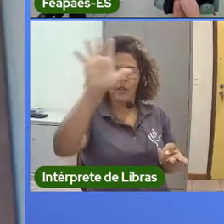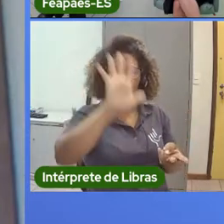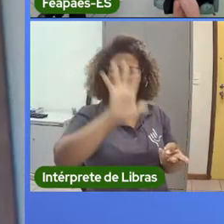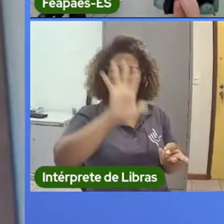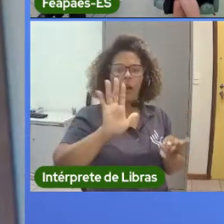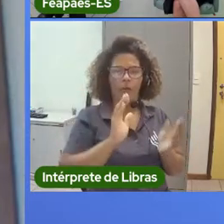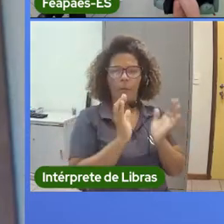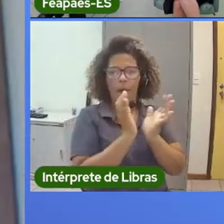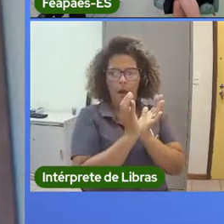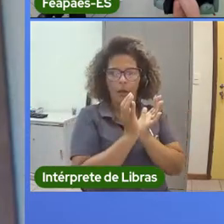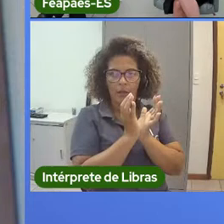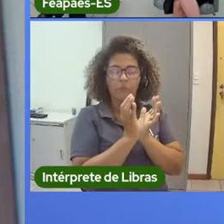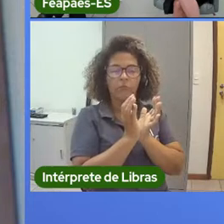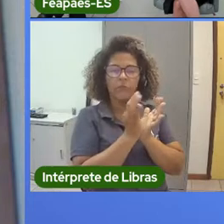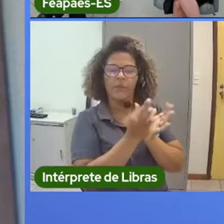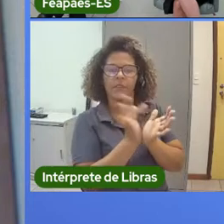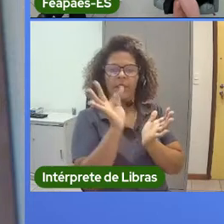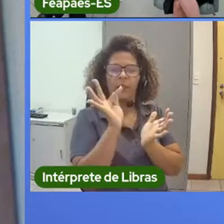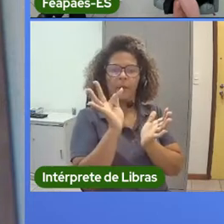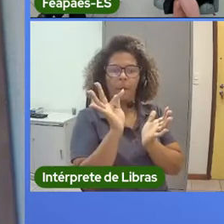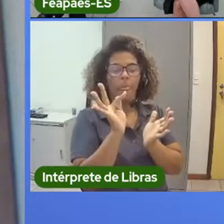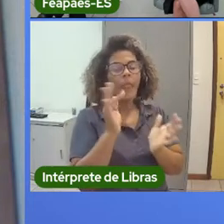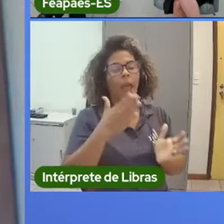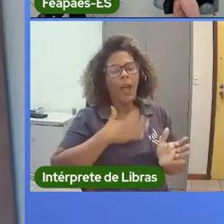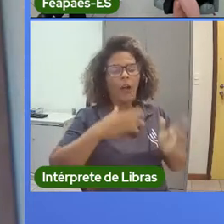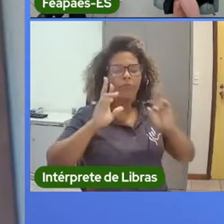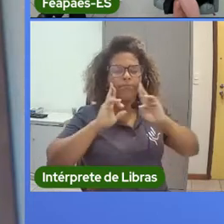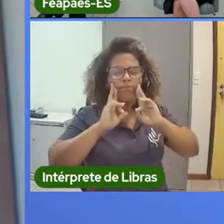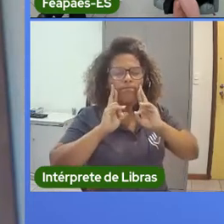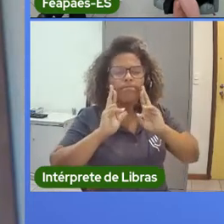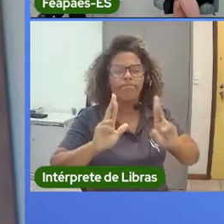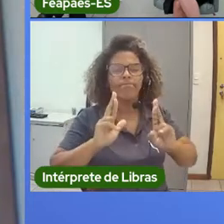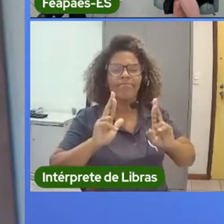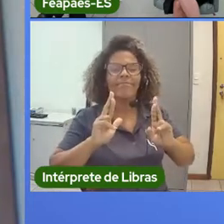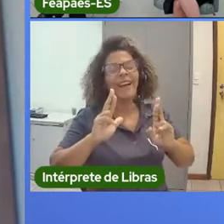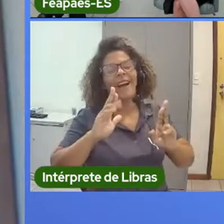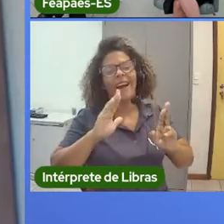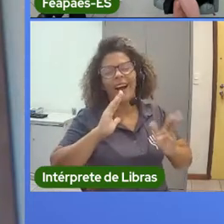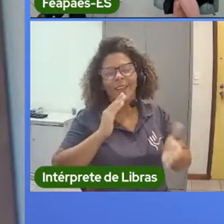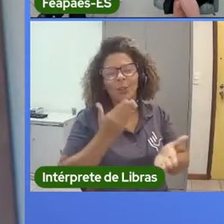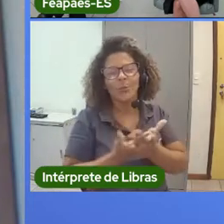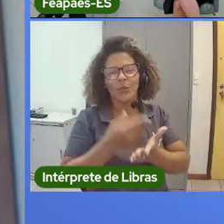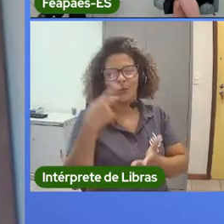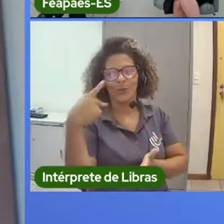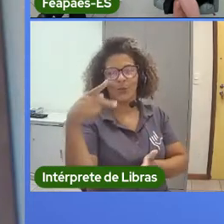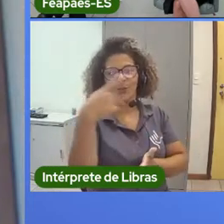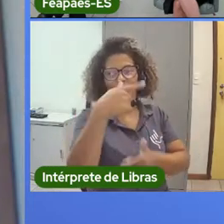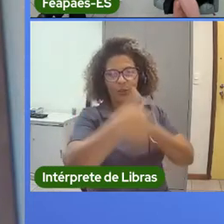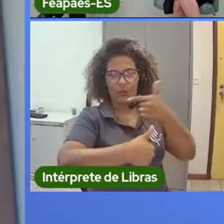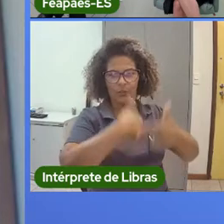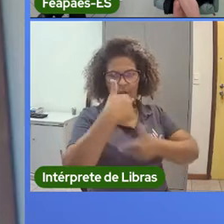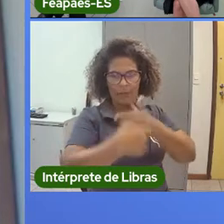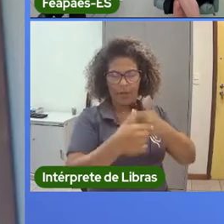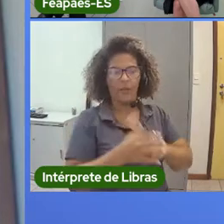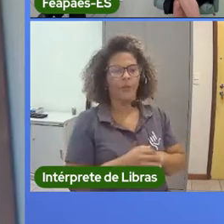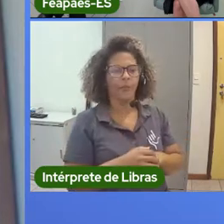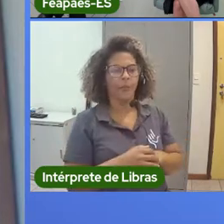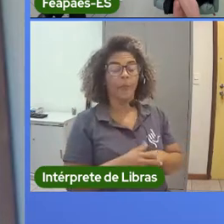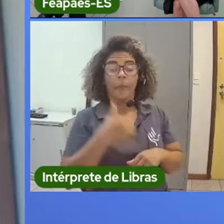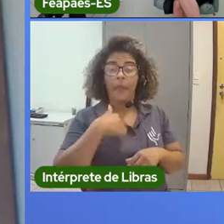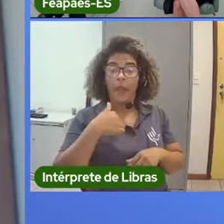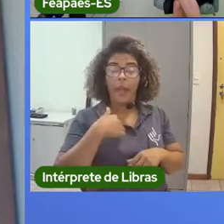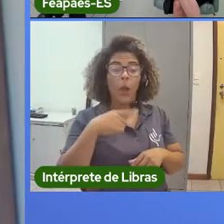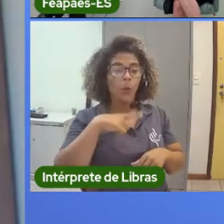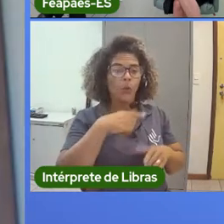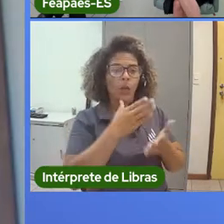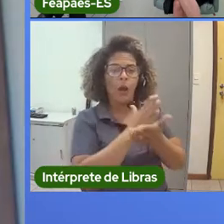Essa instituição tem de mim todo o respeito e admiração pelo trabalho que faz. Eu conduzo, inclusive, algumas